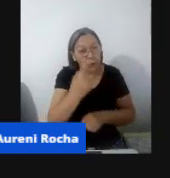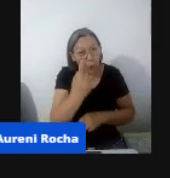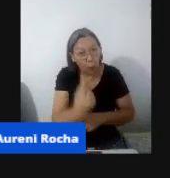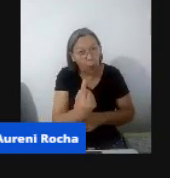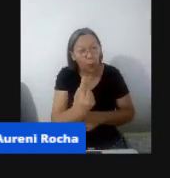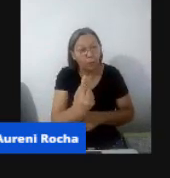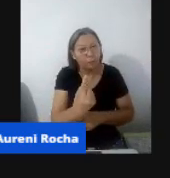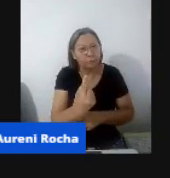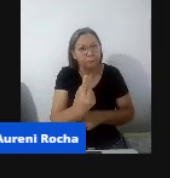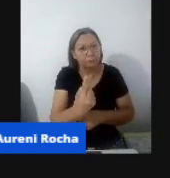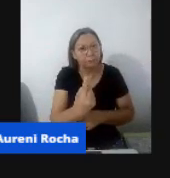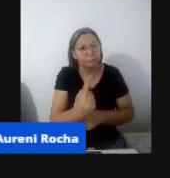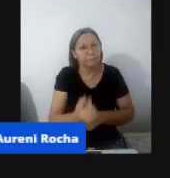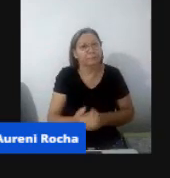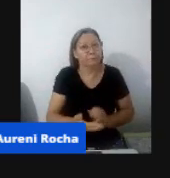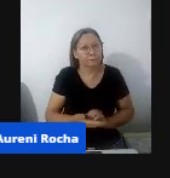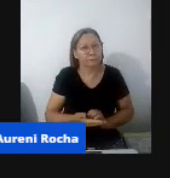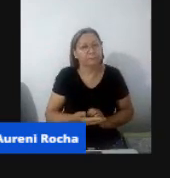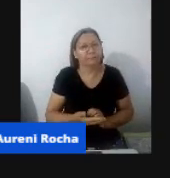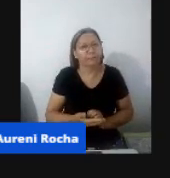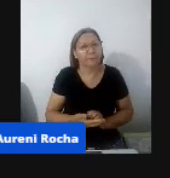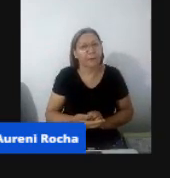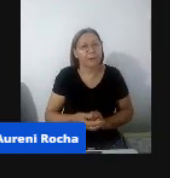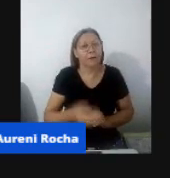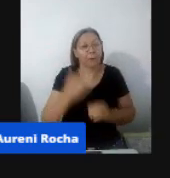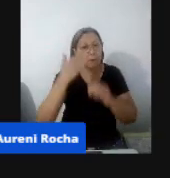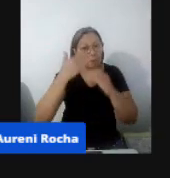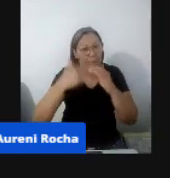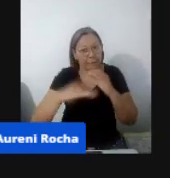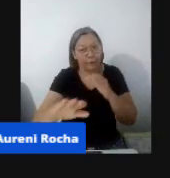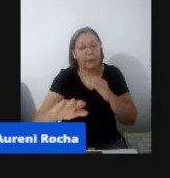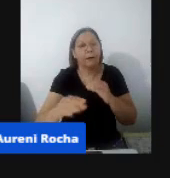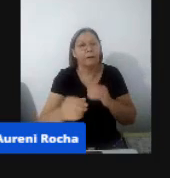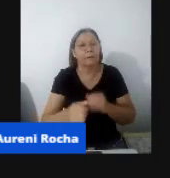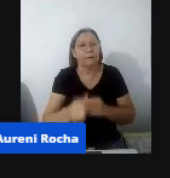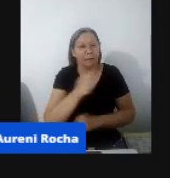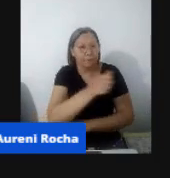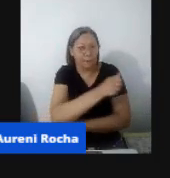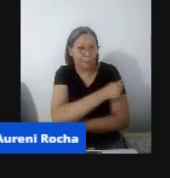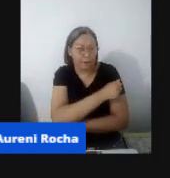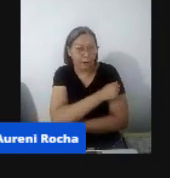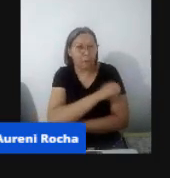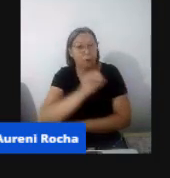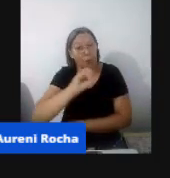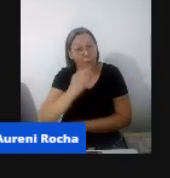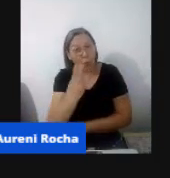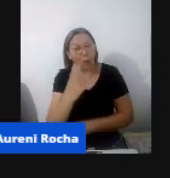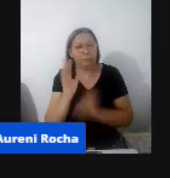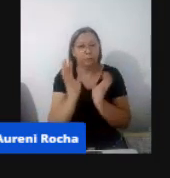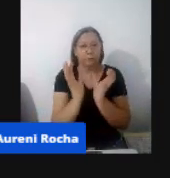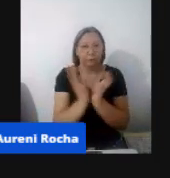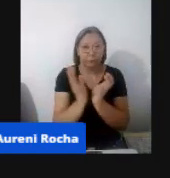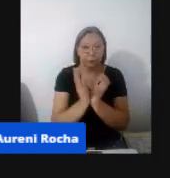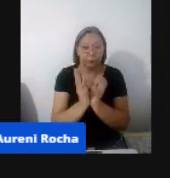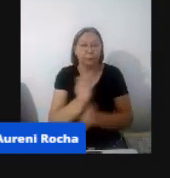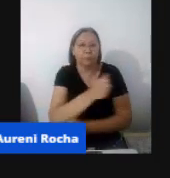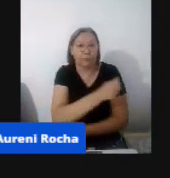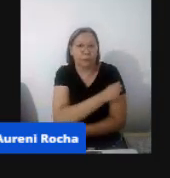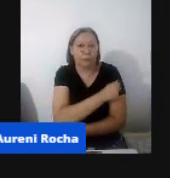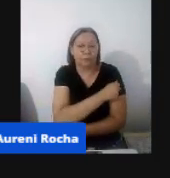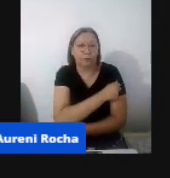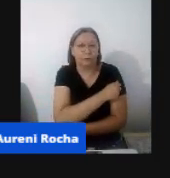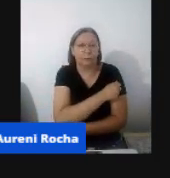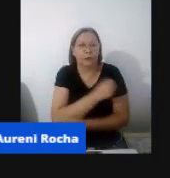hipoteticamente, enviei um áudio desta maneira para um aluno ou para um grupo de alunos, eu contribuí com a aprendizagem